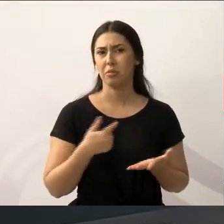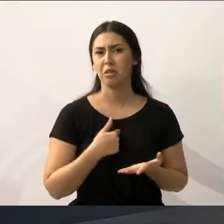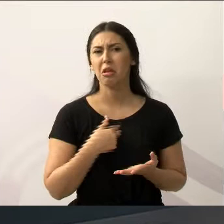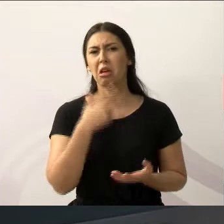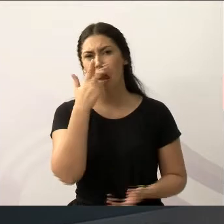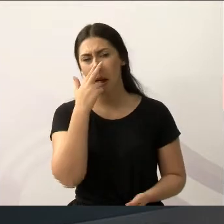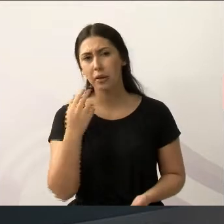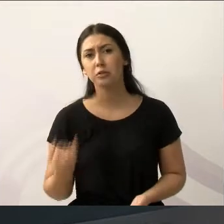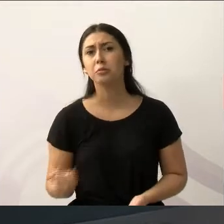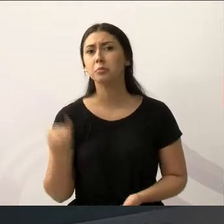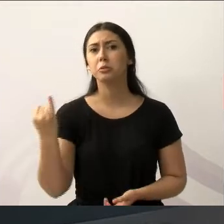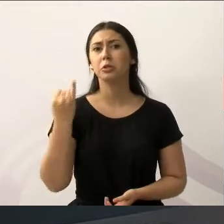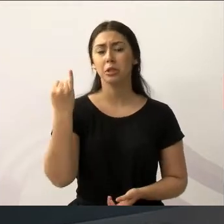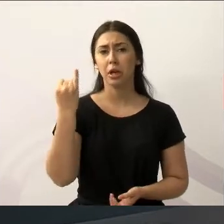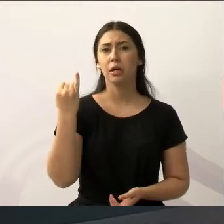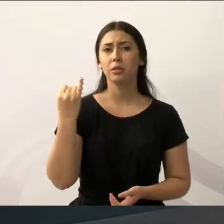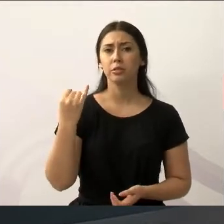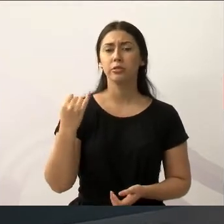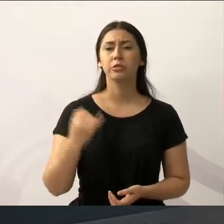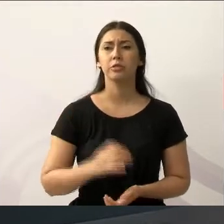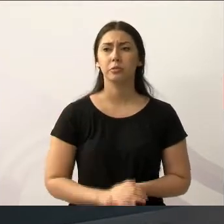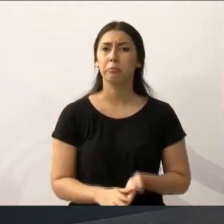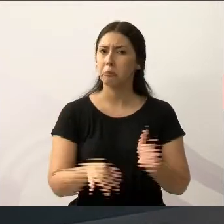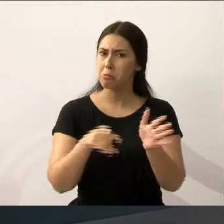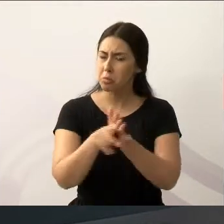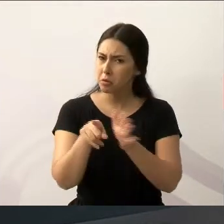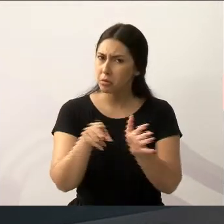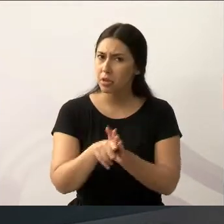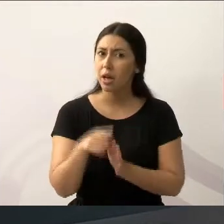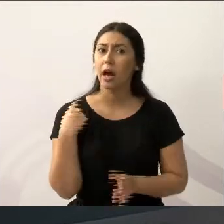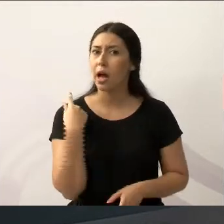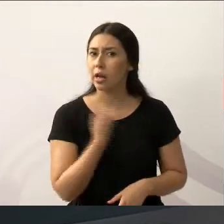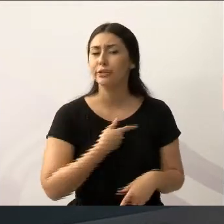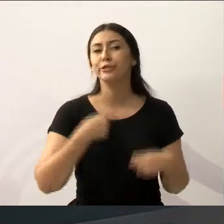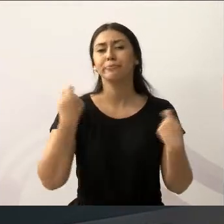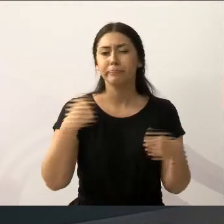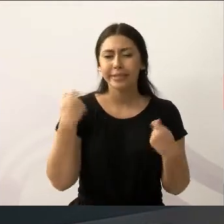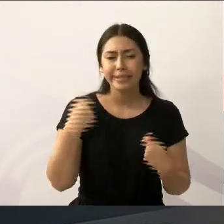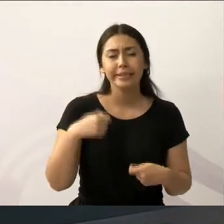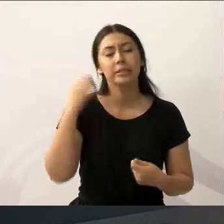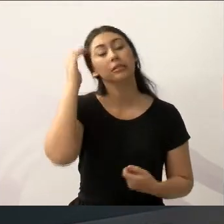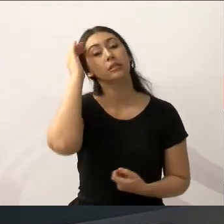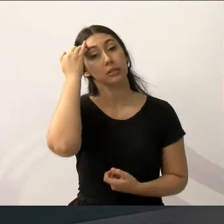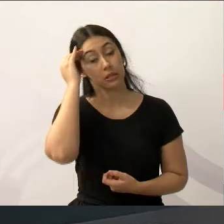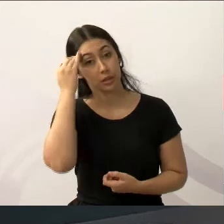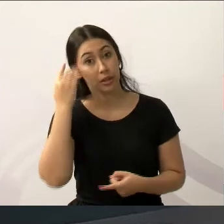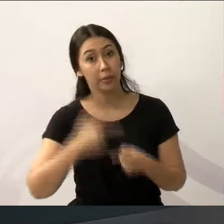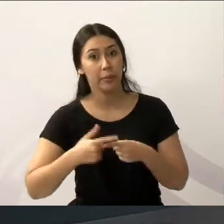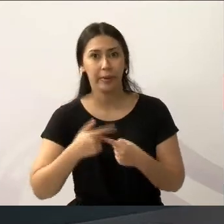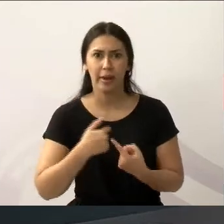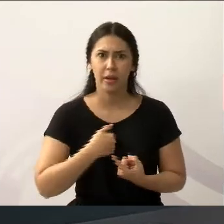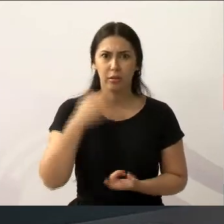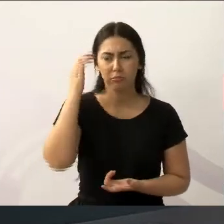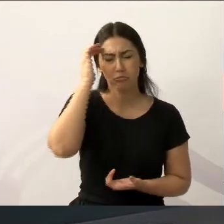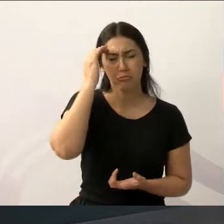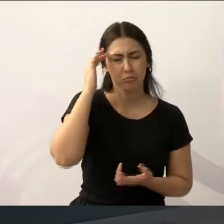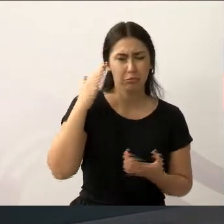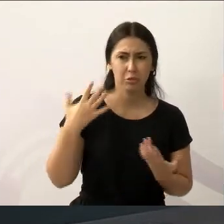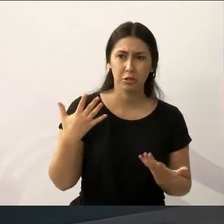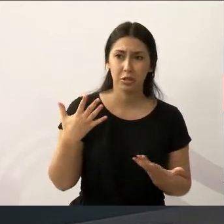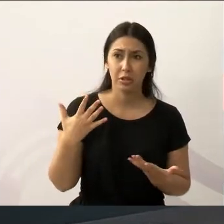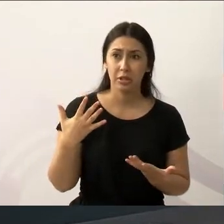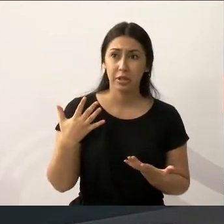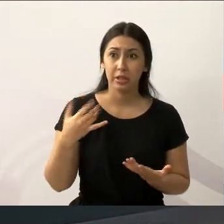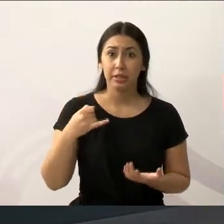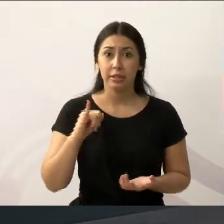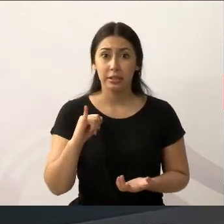importante dúvida levantada pelo vereador Juarez, que nós precisamos esclarecer aqui, porque para mim estava claro que se somaria